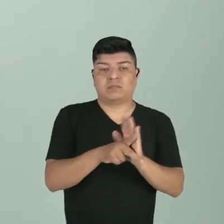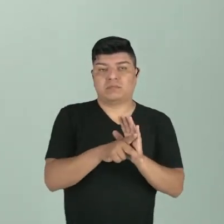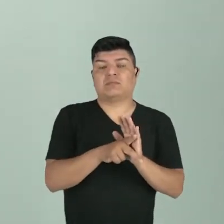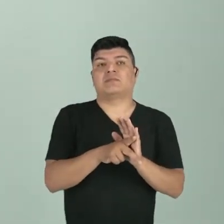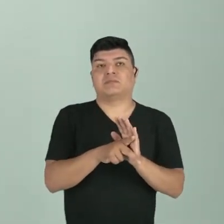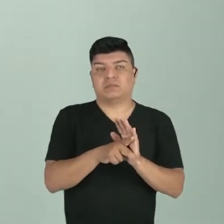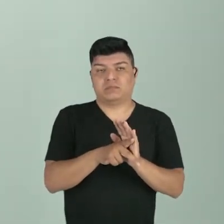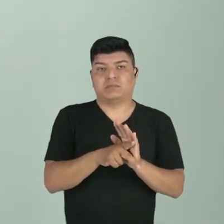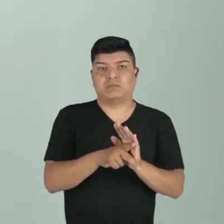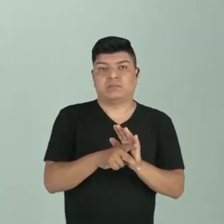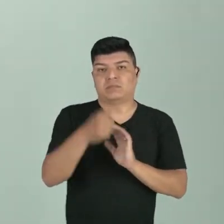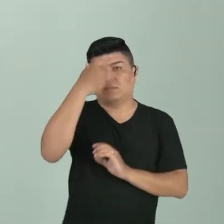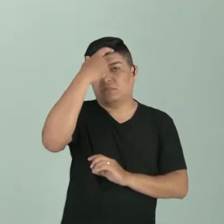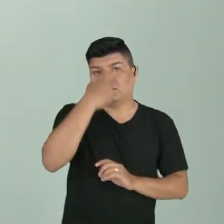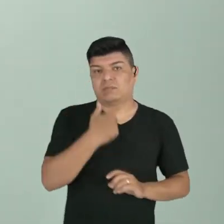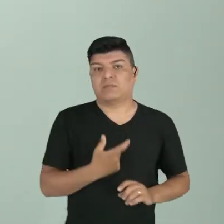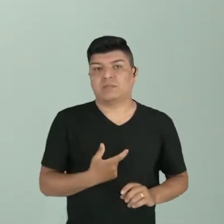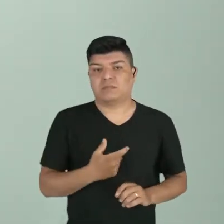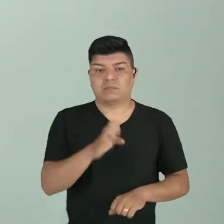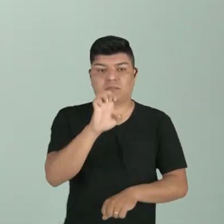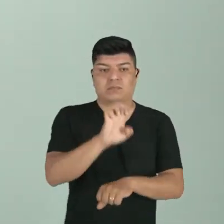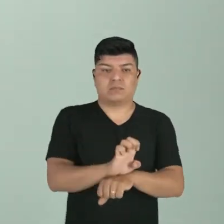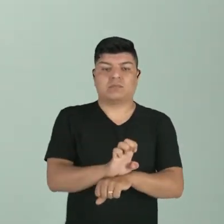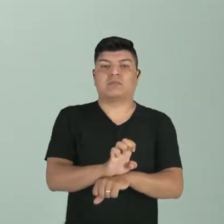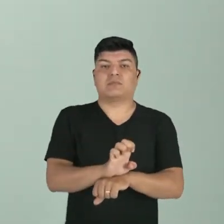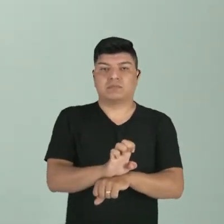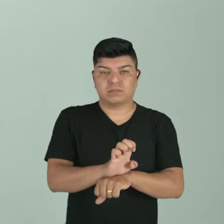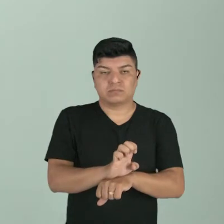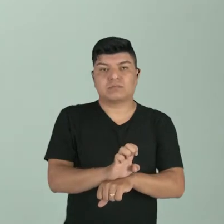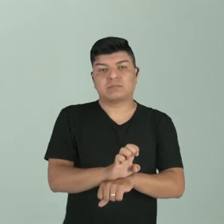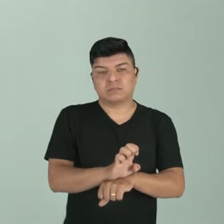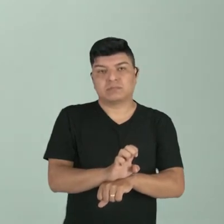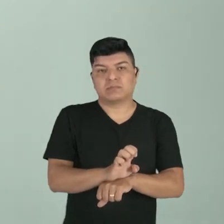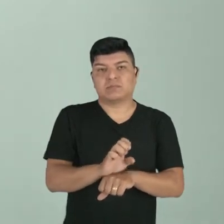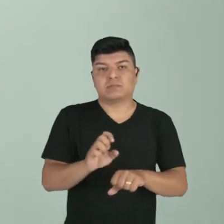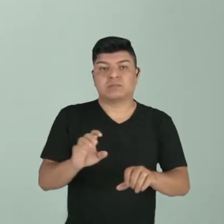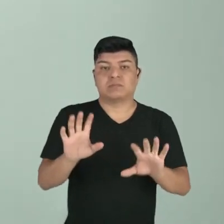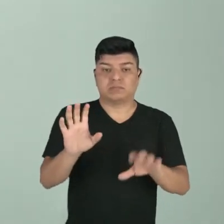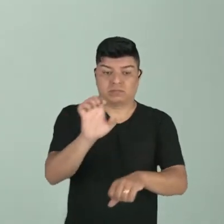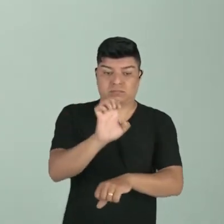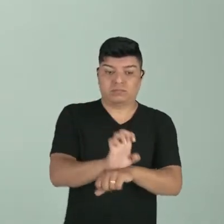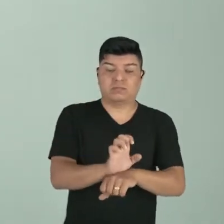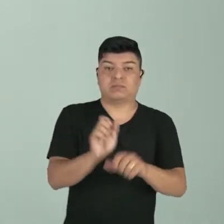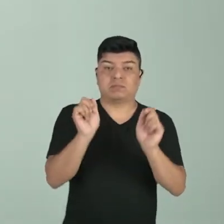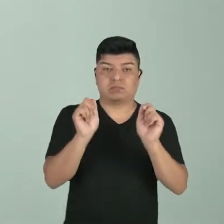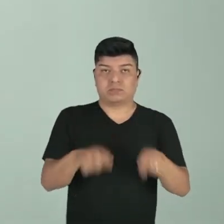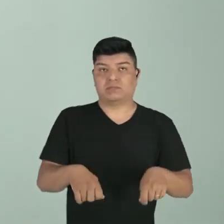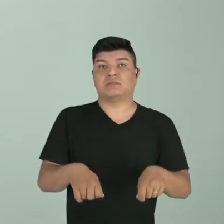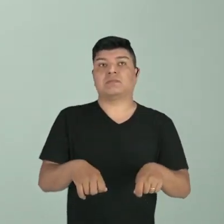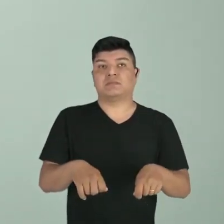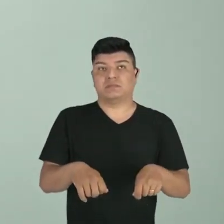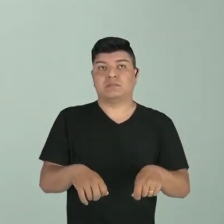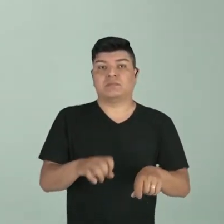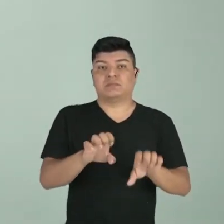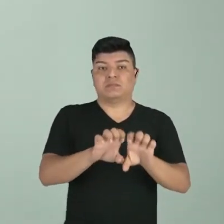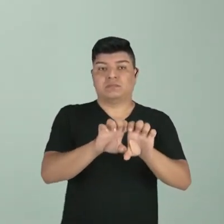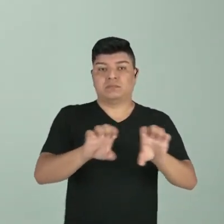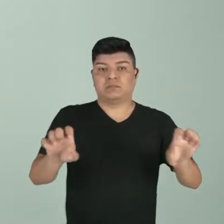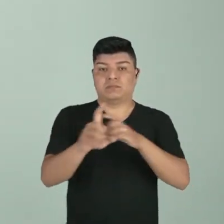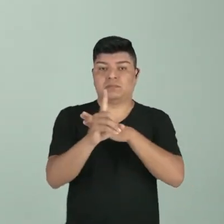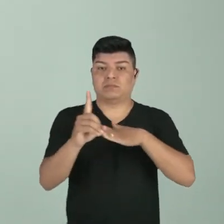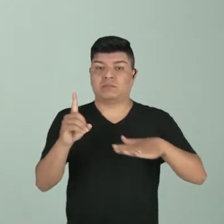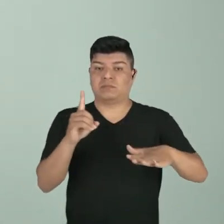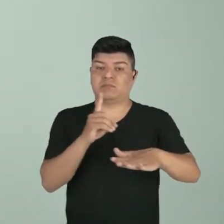centralização na figura do Estado. É claro que o Estado, podemos afirmar que é uma estrutura